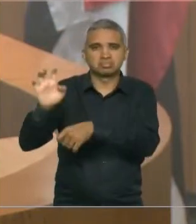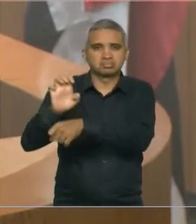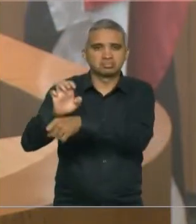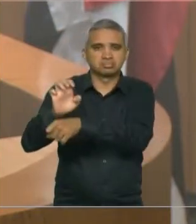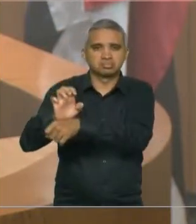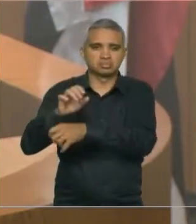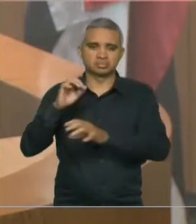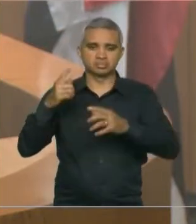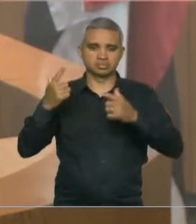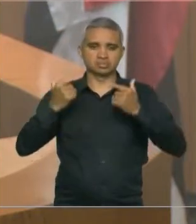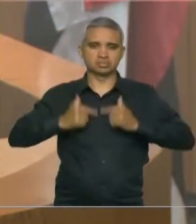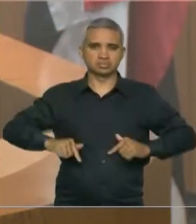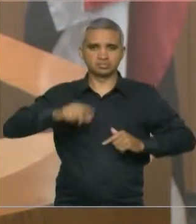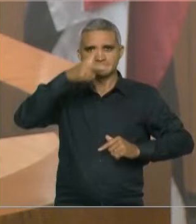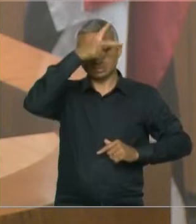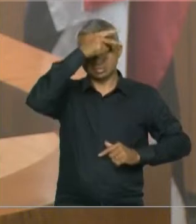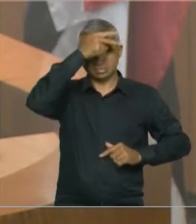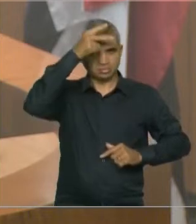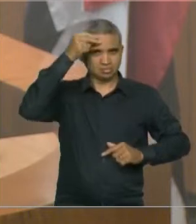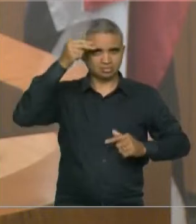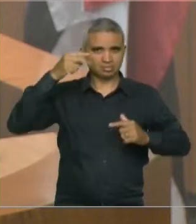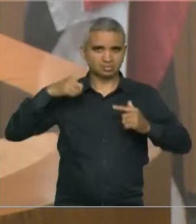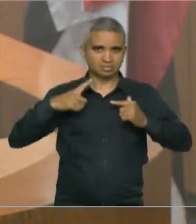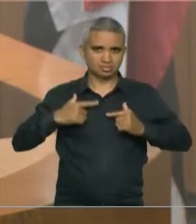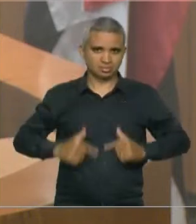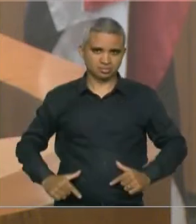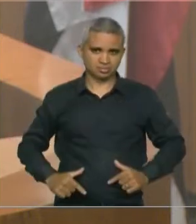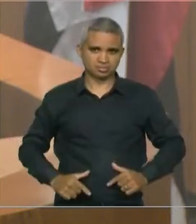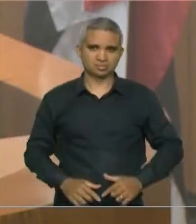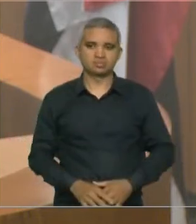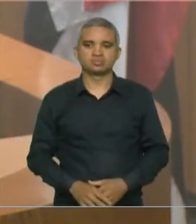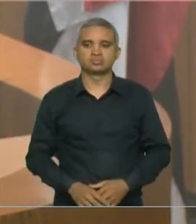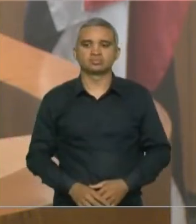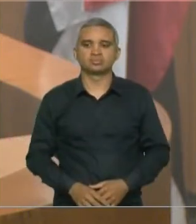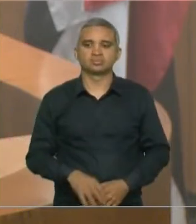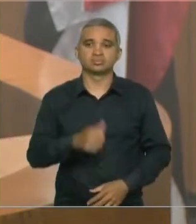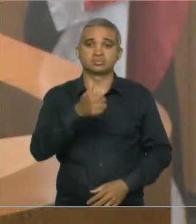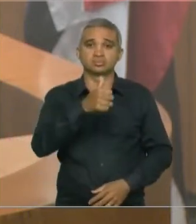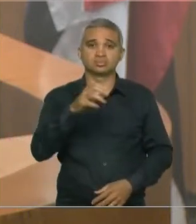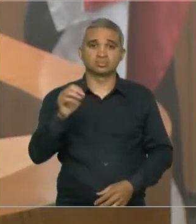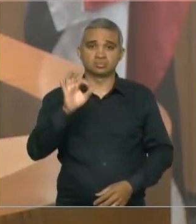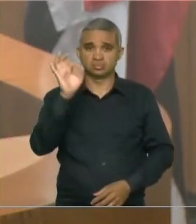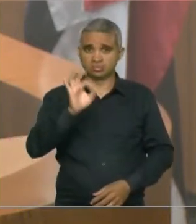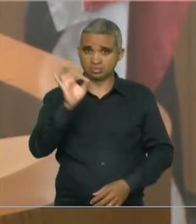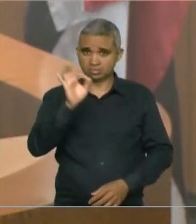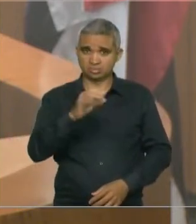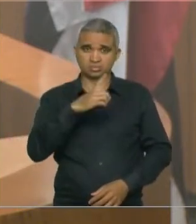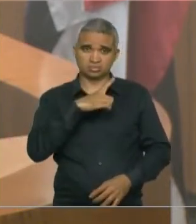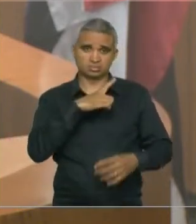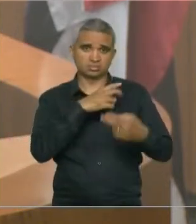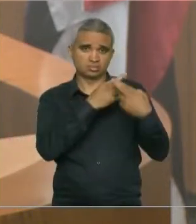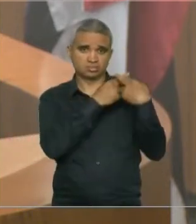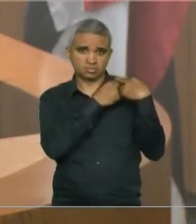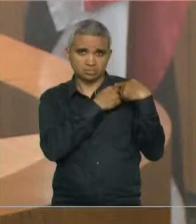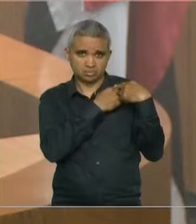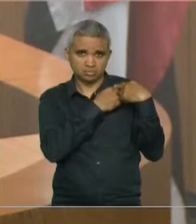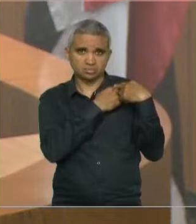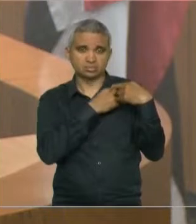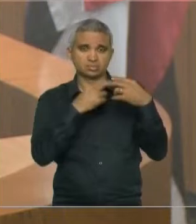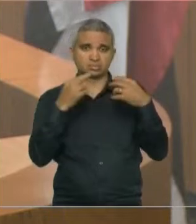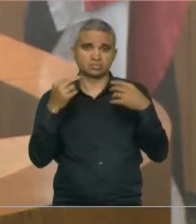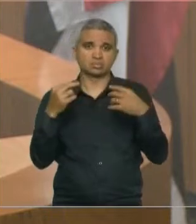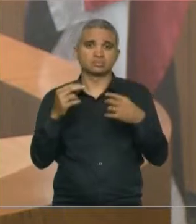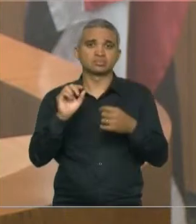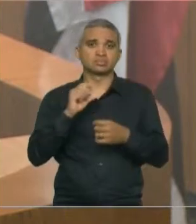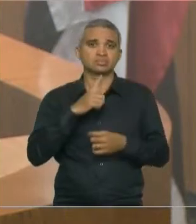sistema, provavelmente, né? E praticamente 100%, ou seja, tem a responsabilidade na sua atenção, pelo menos de